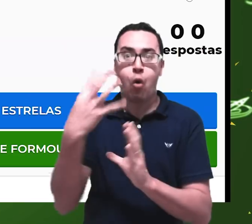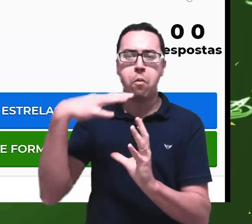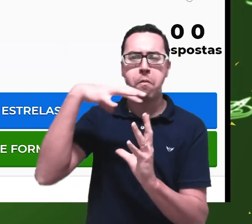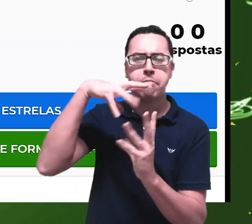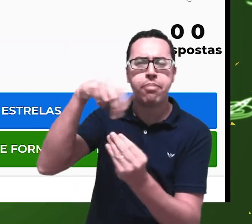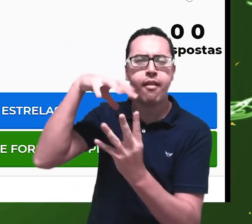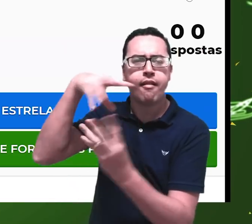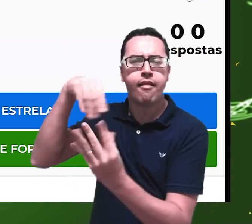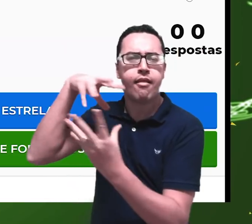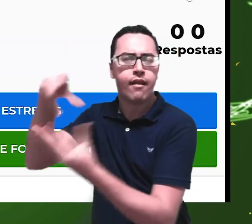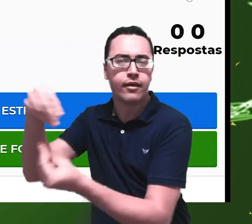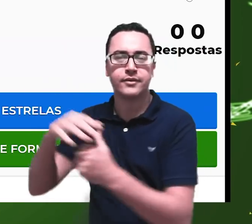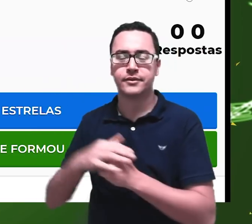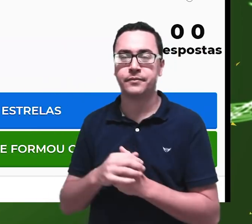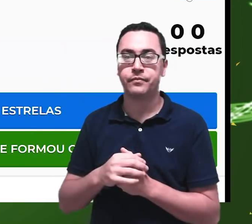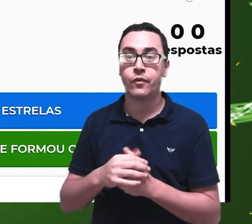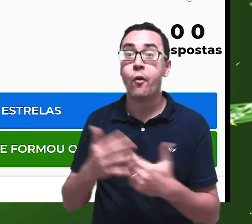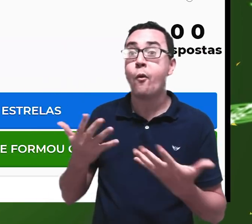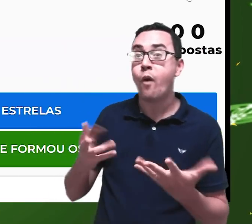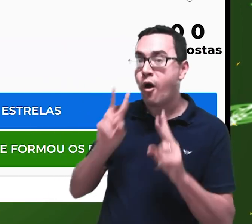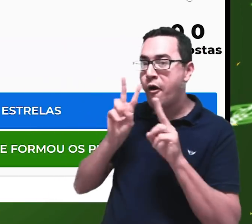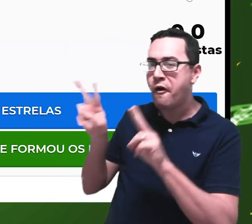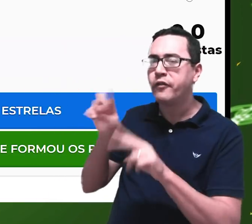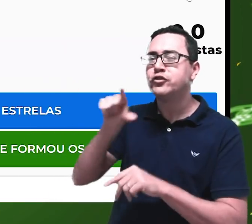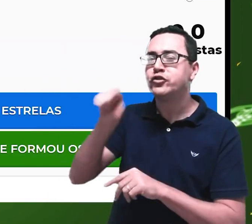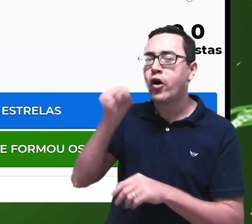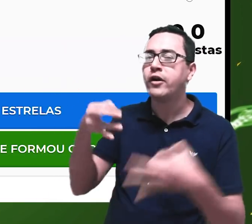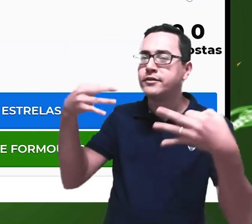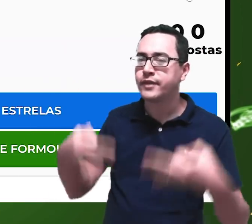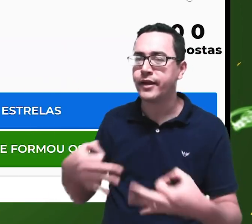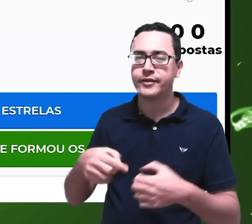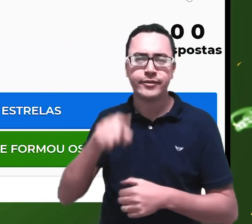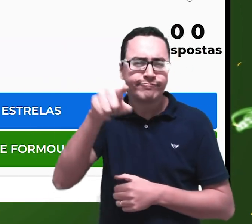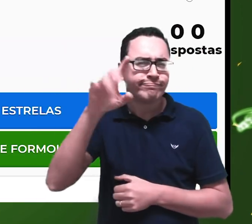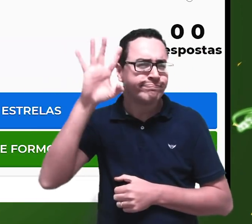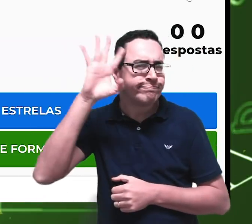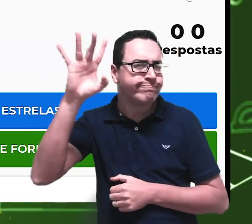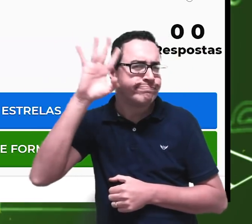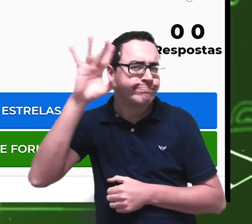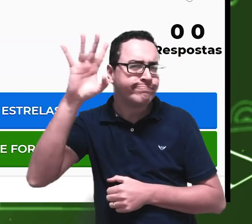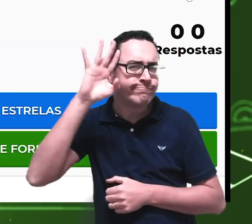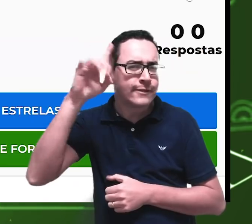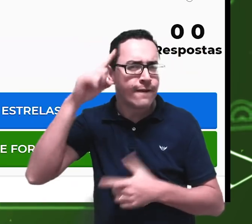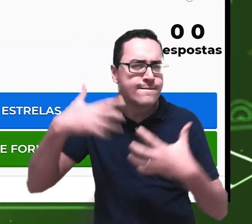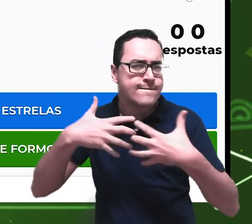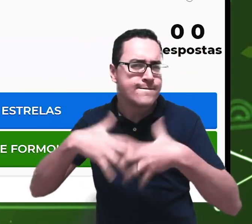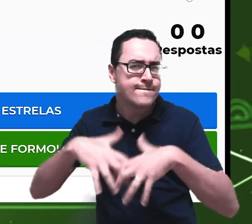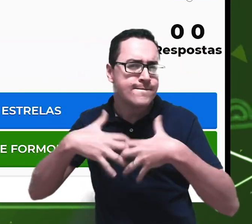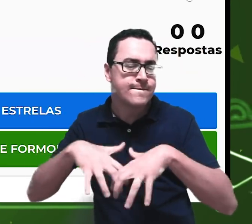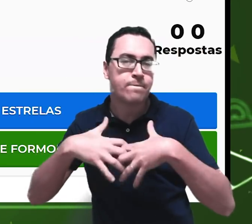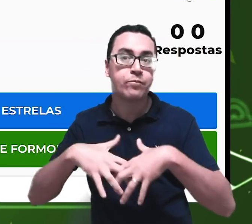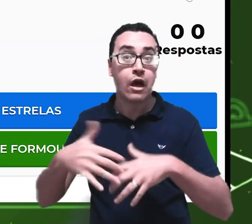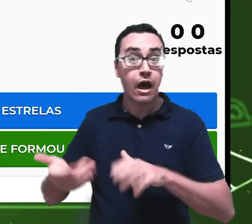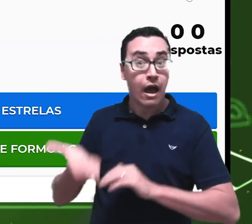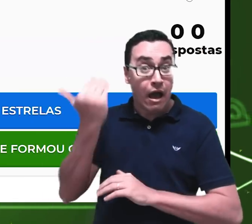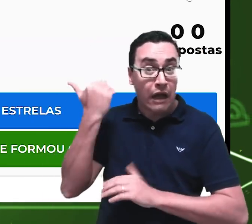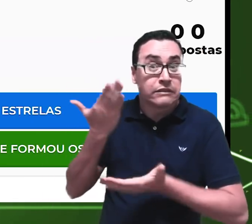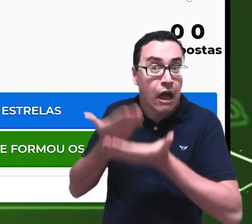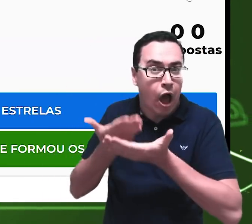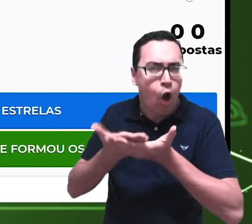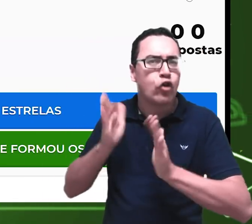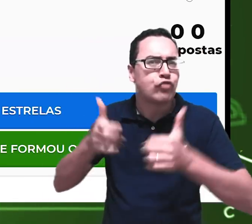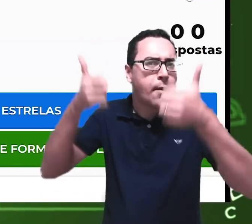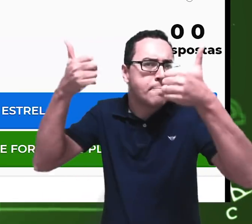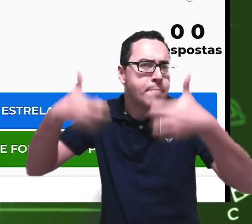escolhem? Essa eu deixei um pouquinho mais de tempo também, hein? Pensa aí direitinho.